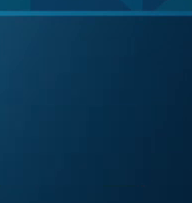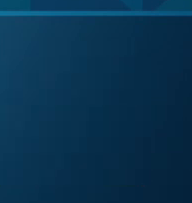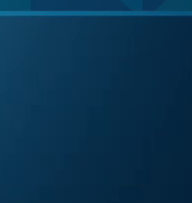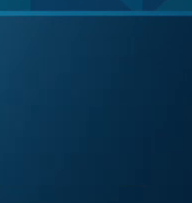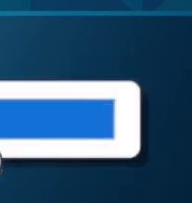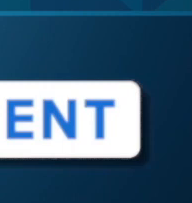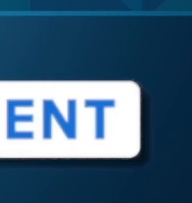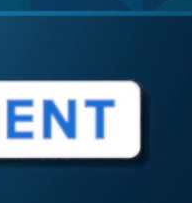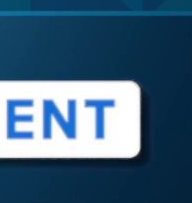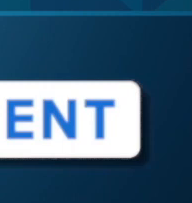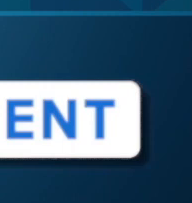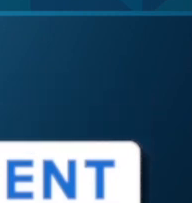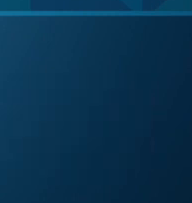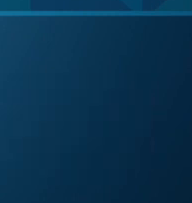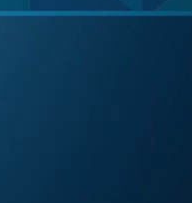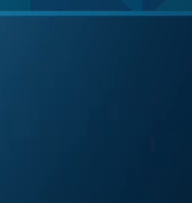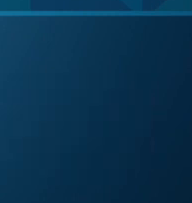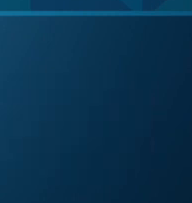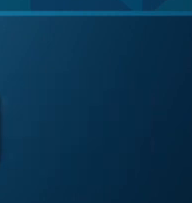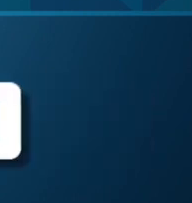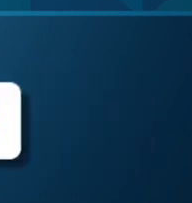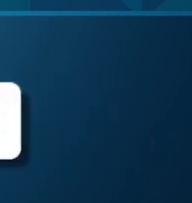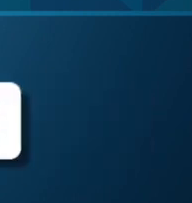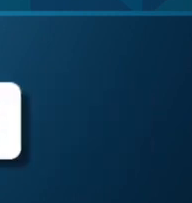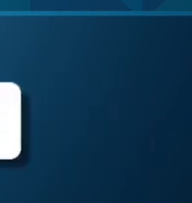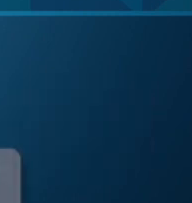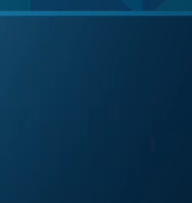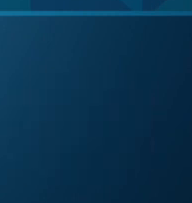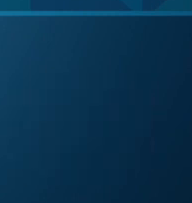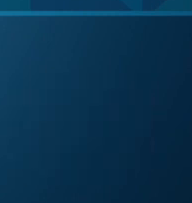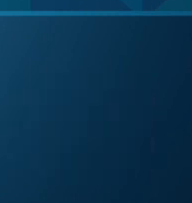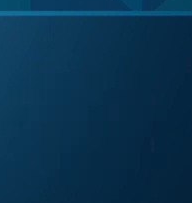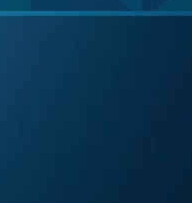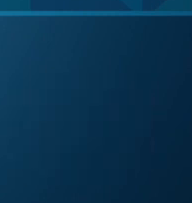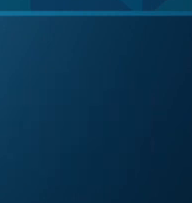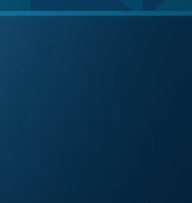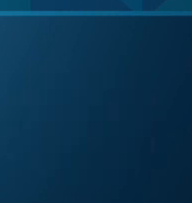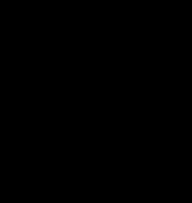notificação. Fo comentário no fahetutang ba media social siraseluk.